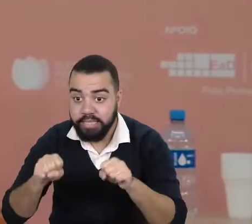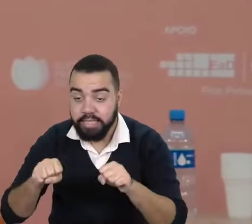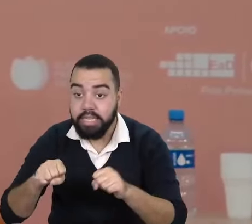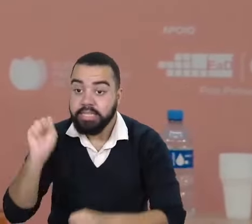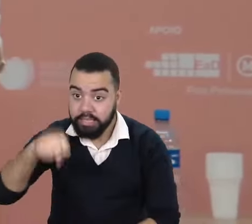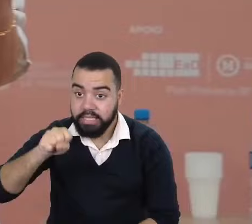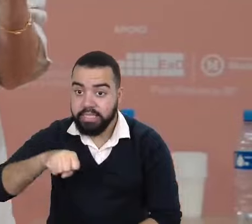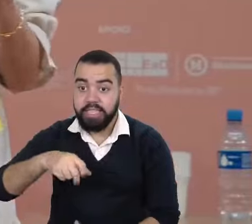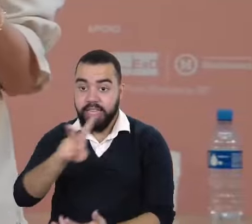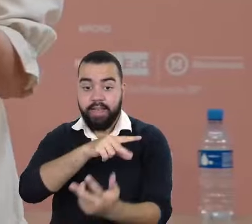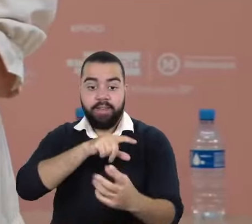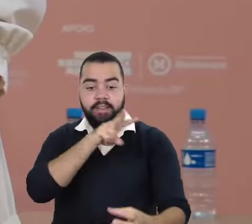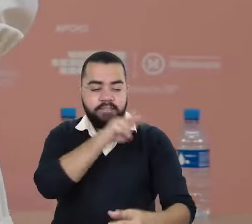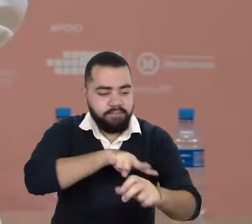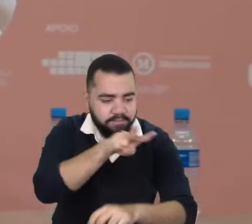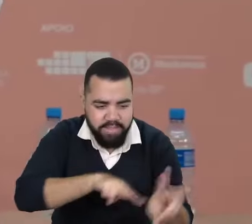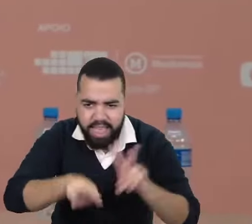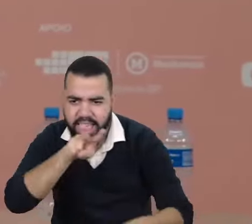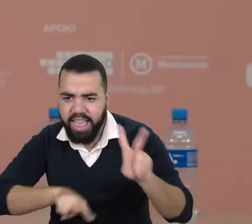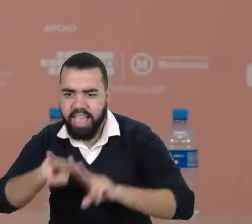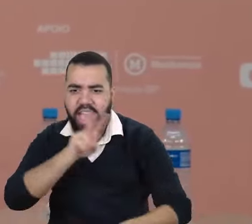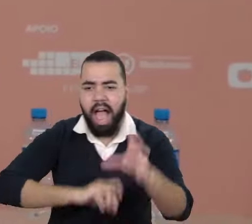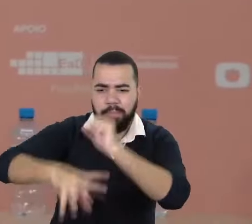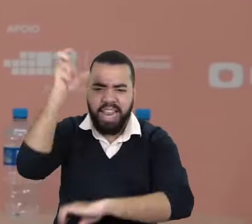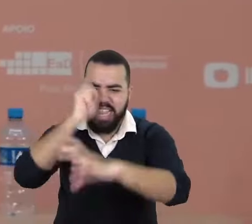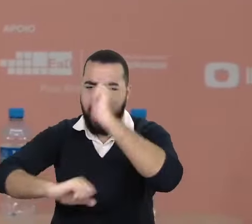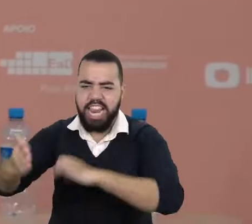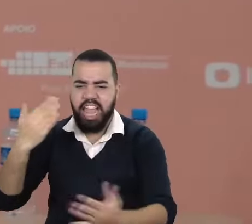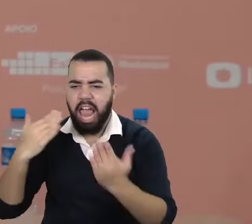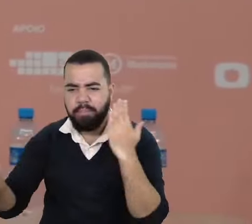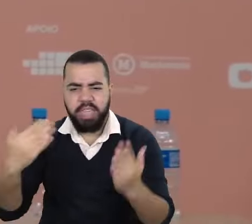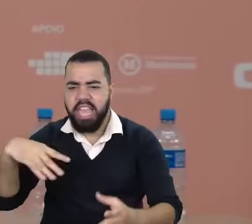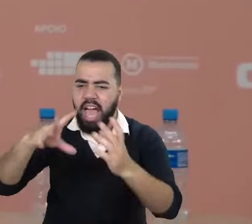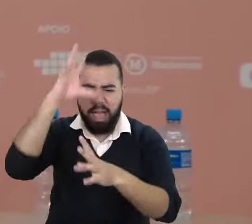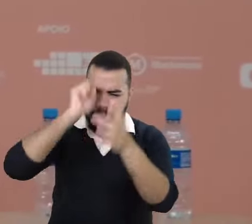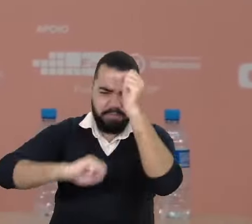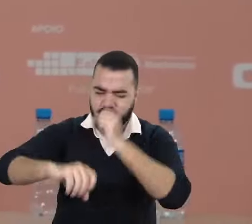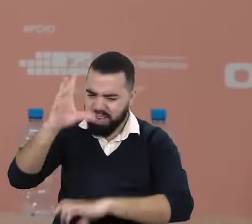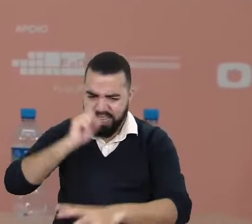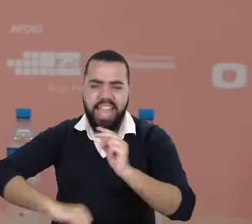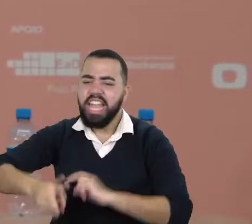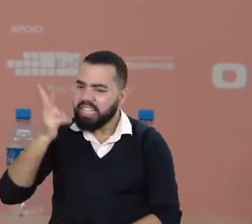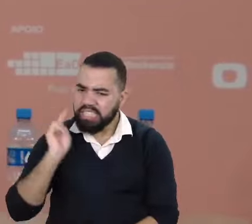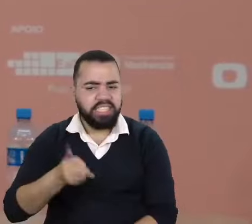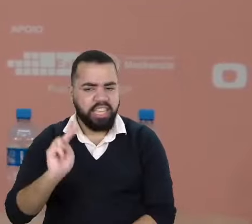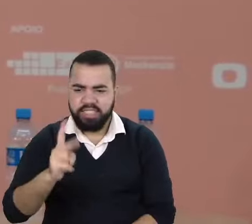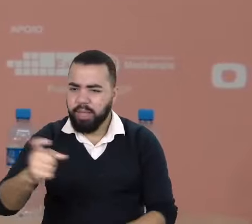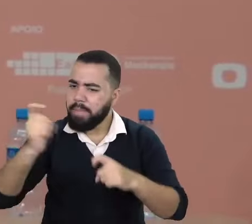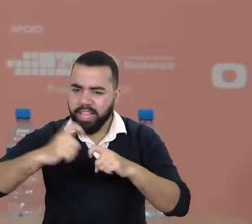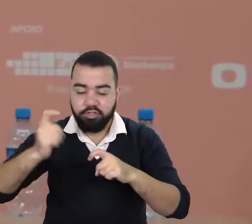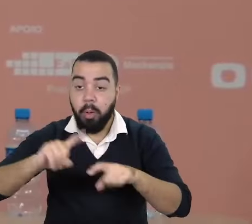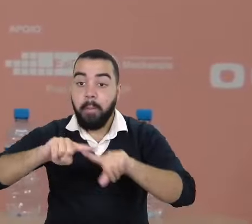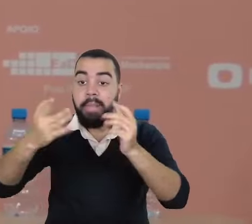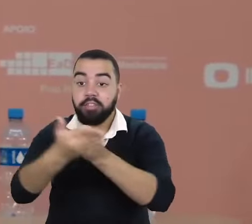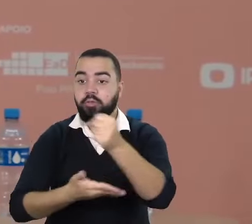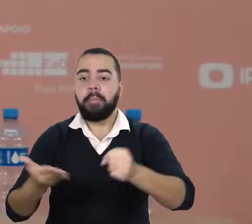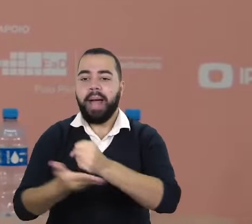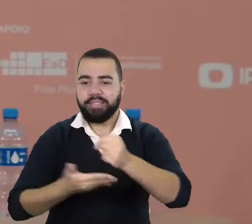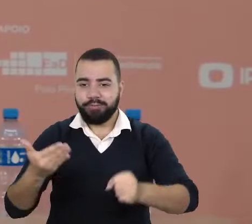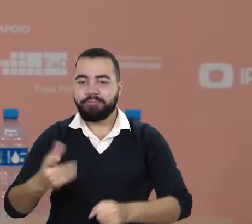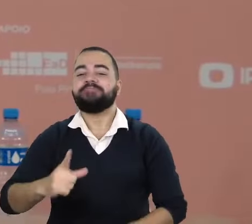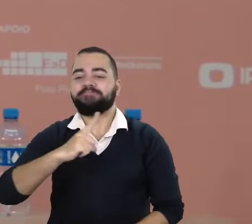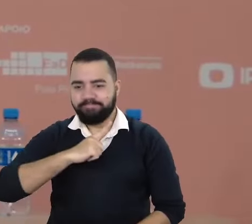A gente tem que ver vídeo? Tem. A gente tem que se informar? Tem. A gente tem que ir atrás de terapia? Tem. A gente tem que ir atrás de profissionais? Tem. Só que o básico a gente